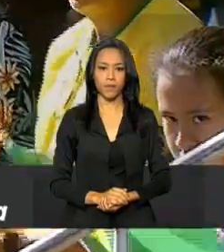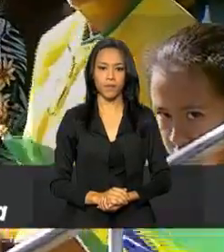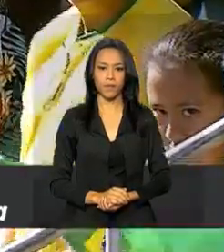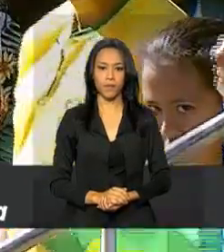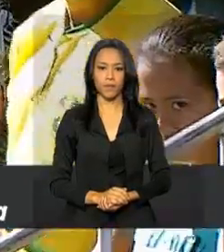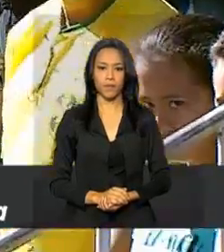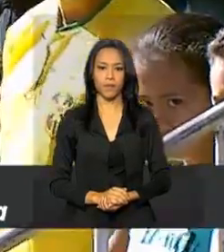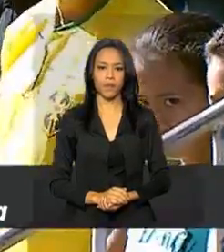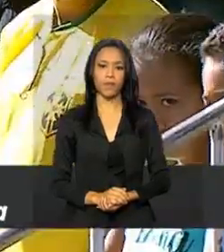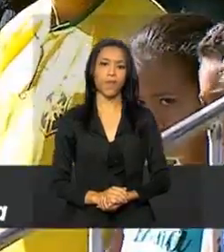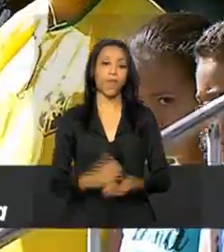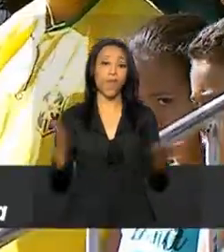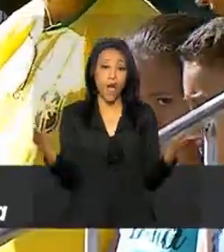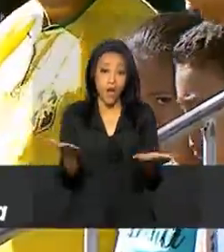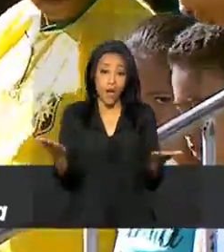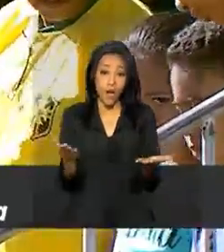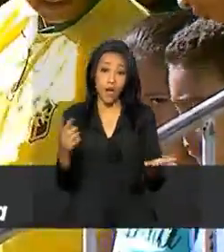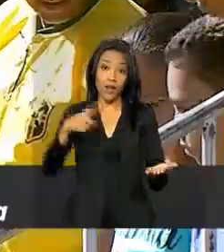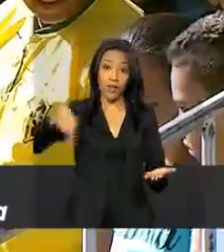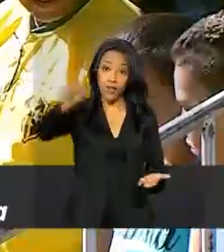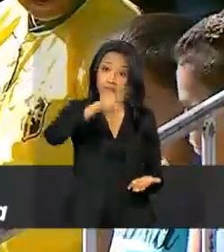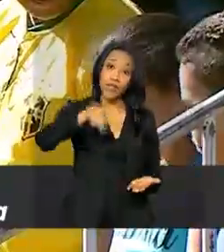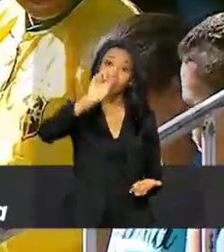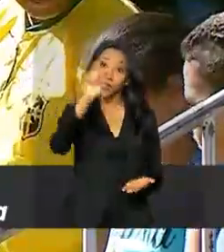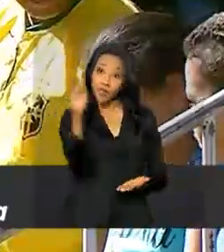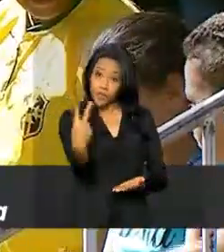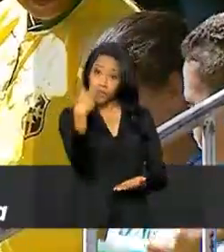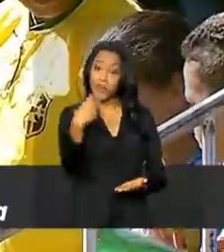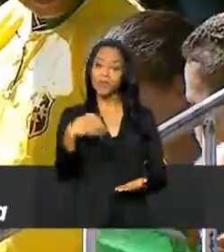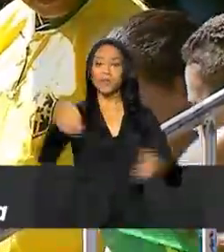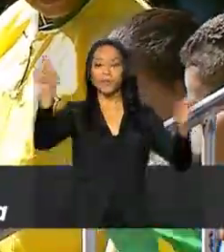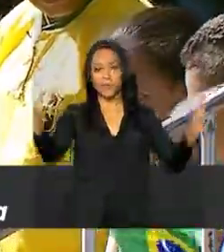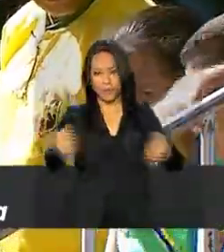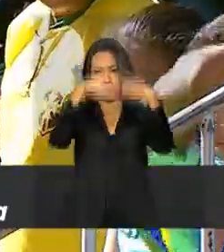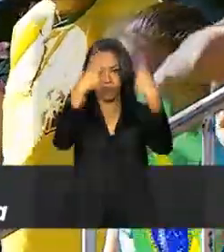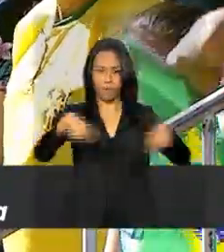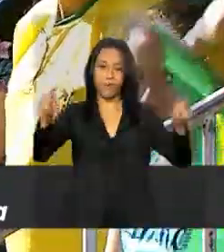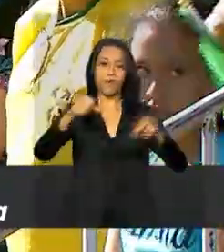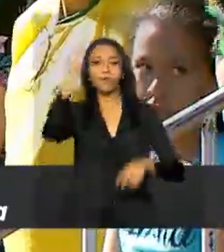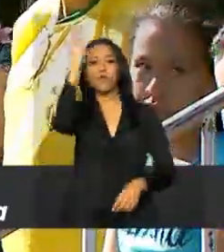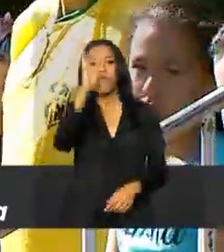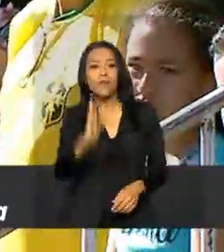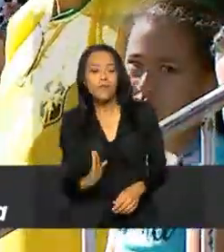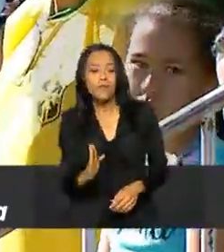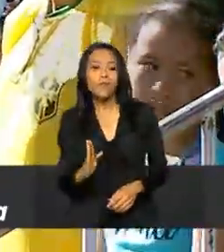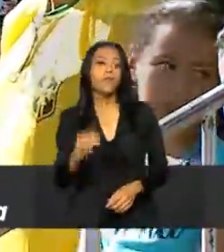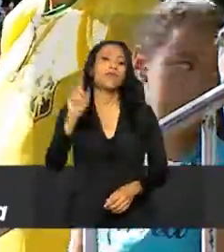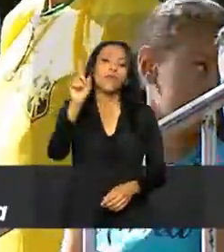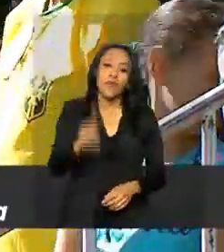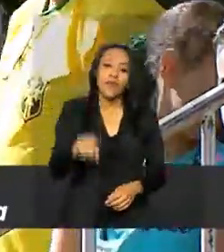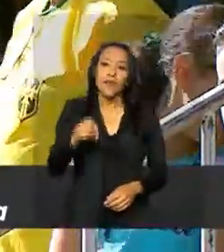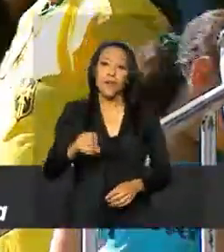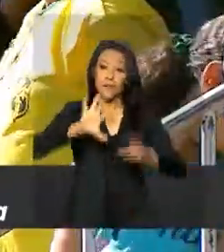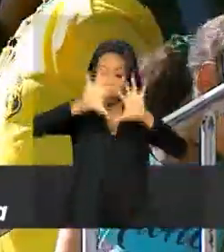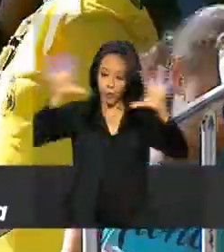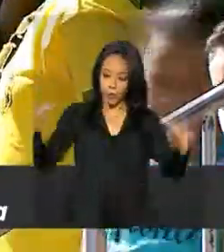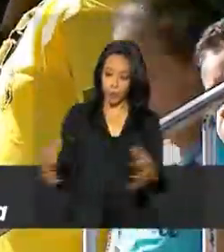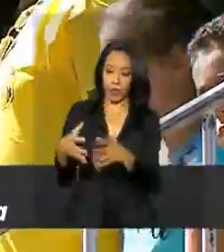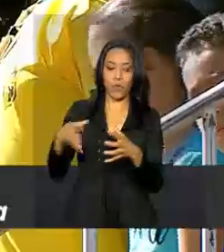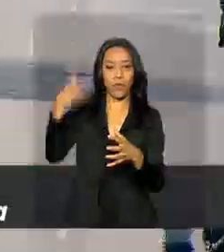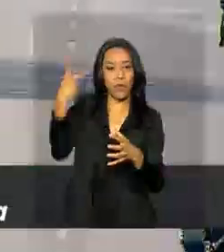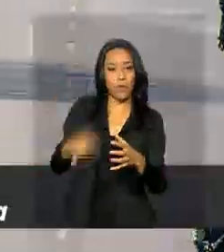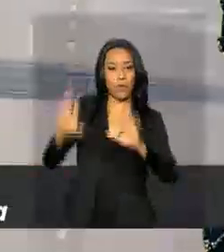Bom, acabamos de assistir a execução do hino nacional com a canção executada pelo Colégio